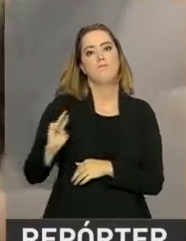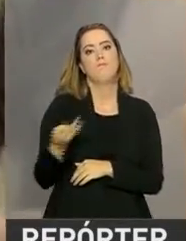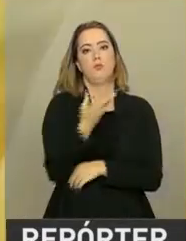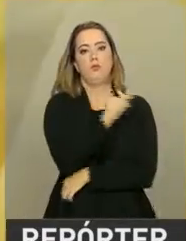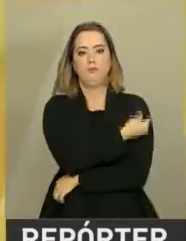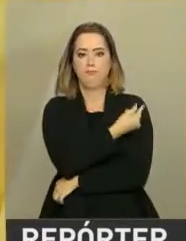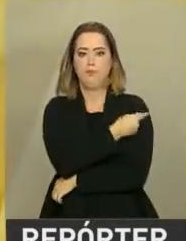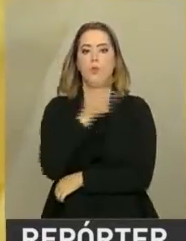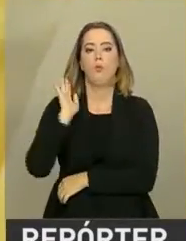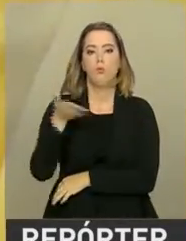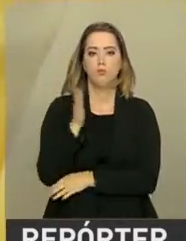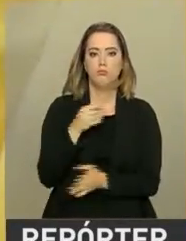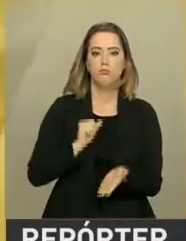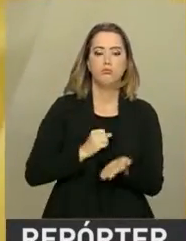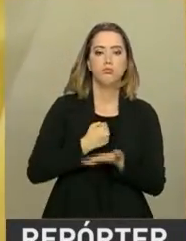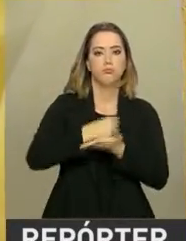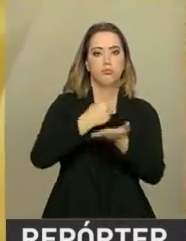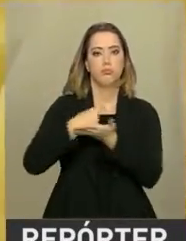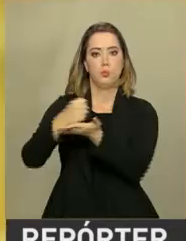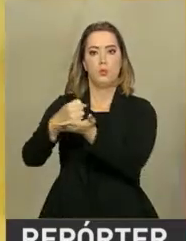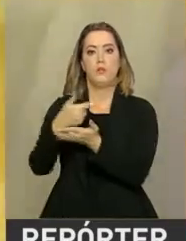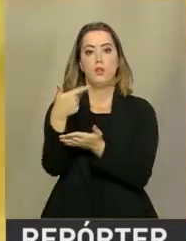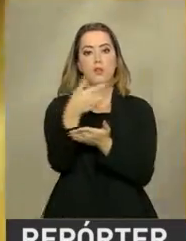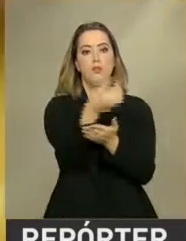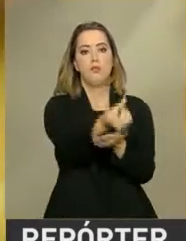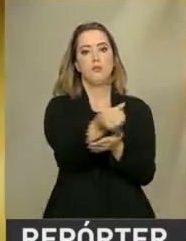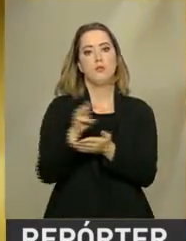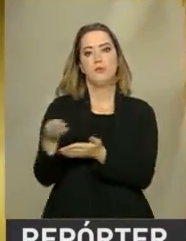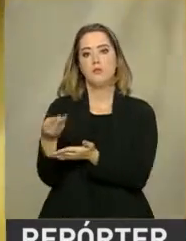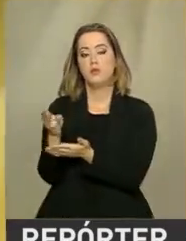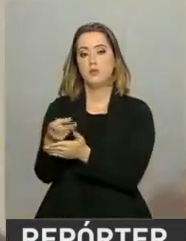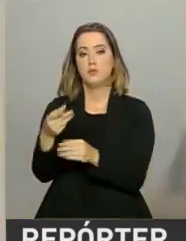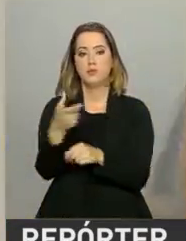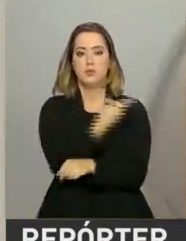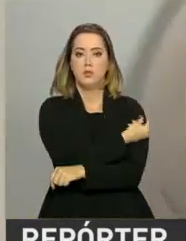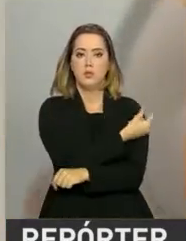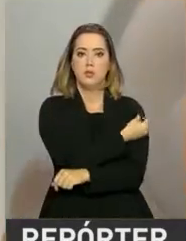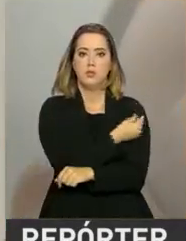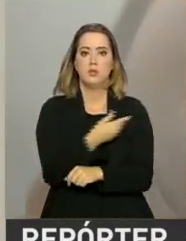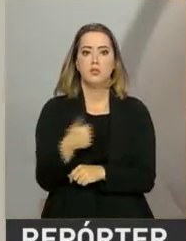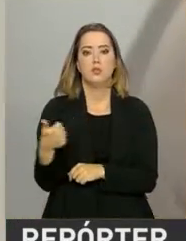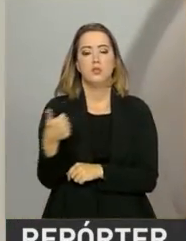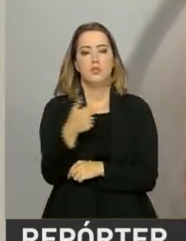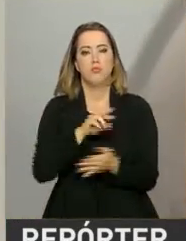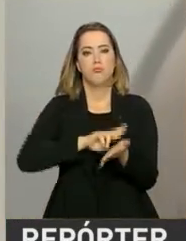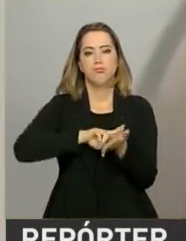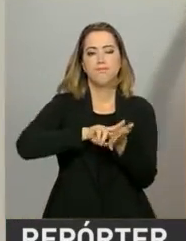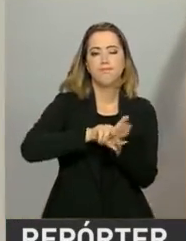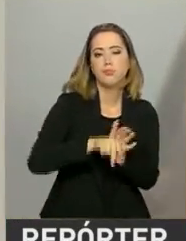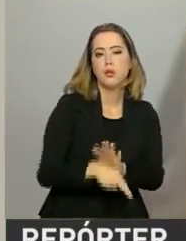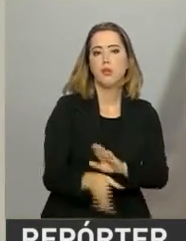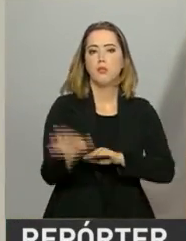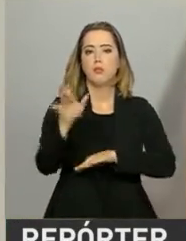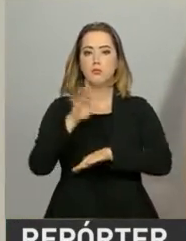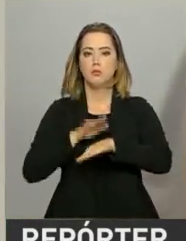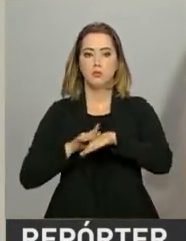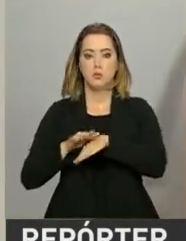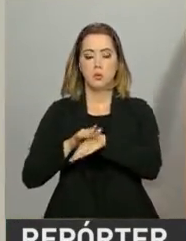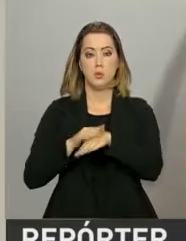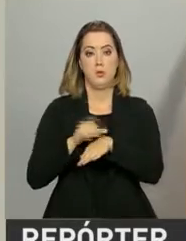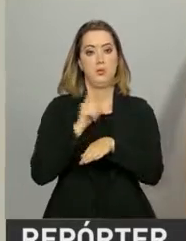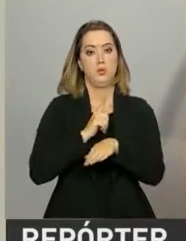Foram enviadas aos estados mais de 26 milhões de doses de 14 vacinas contra a tuberculose, rotavírus, sarampo,